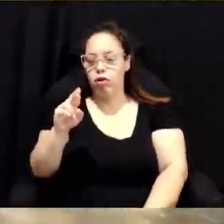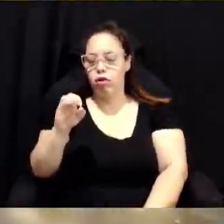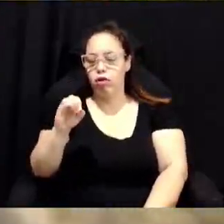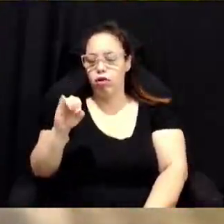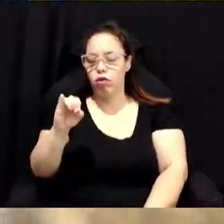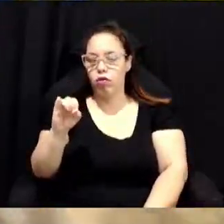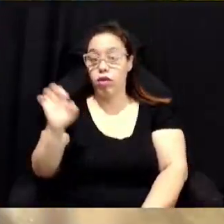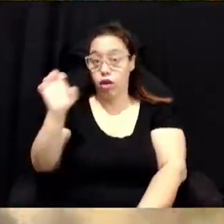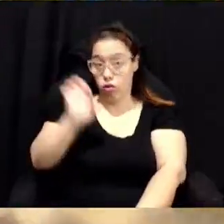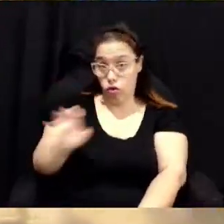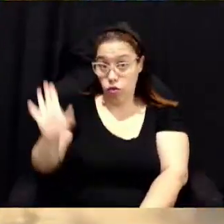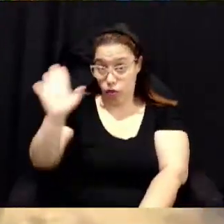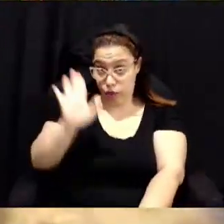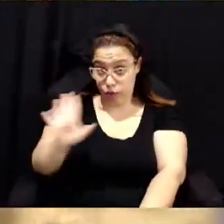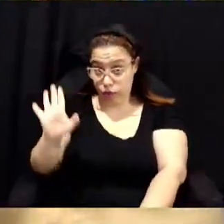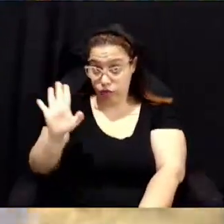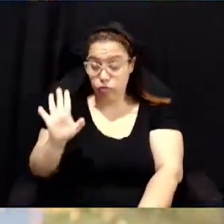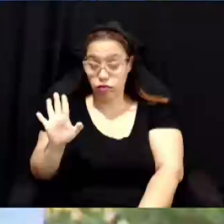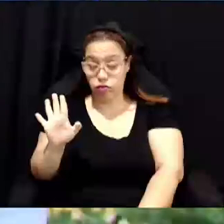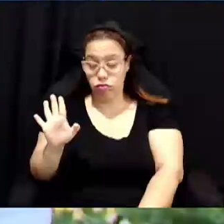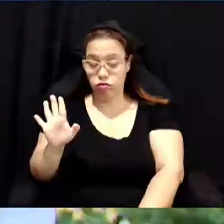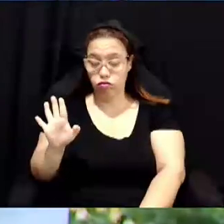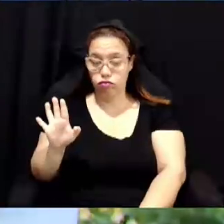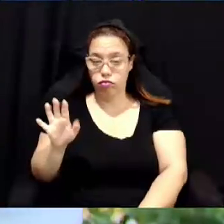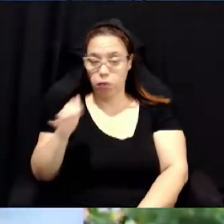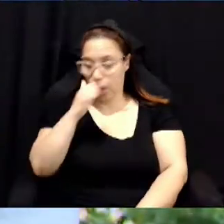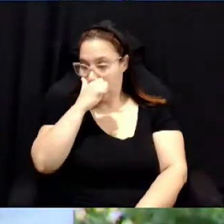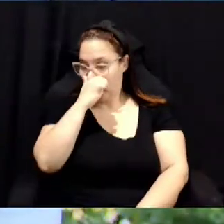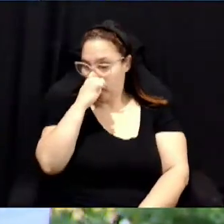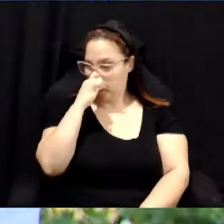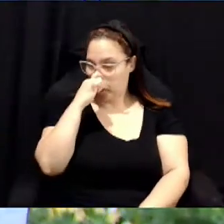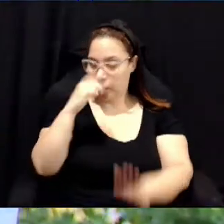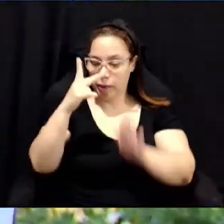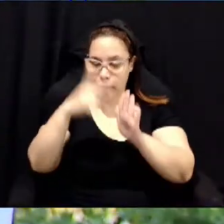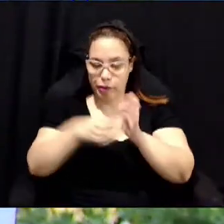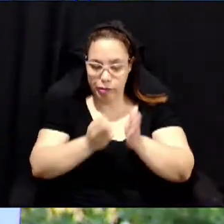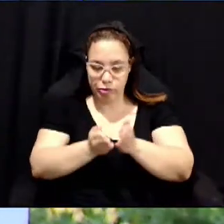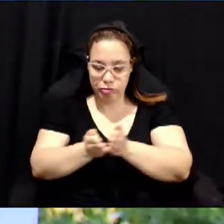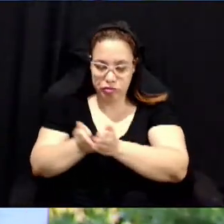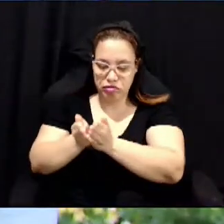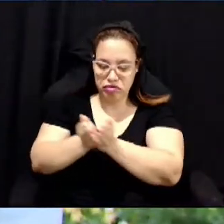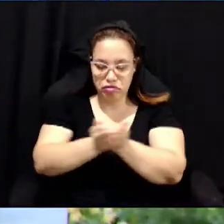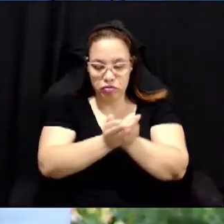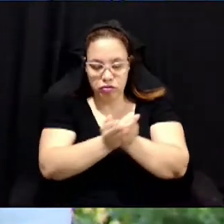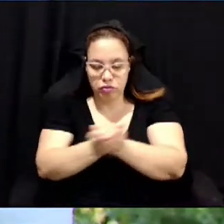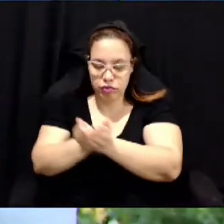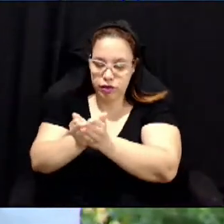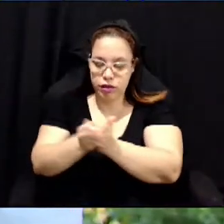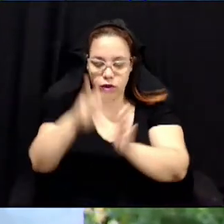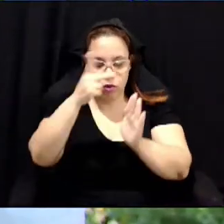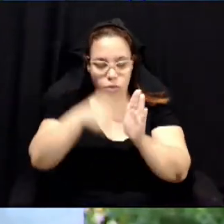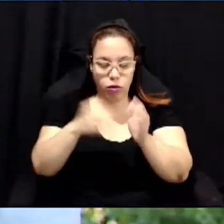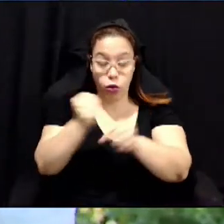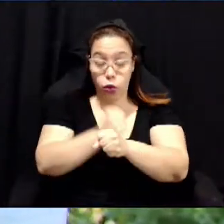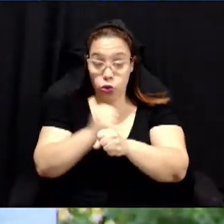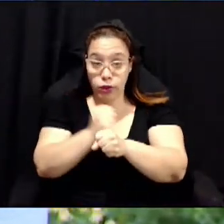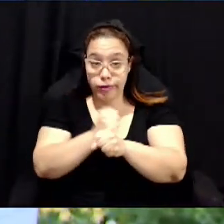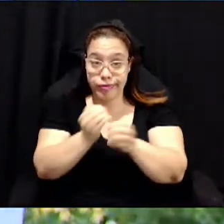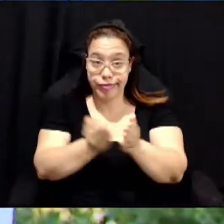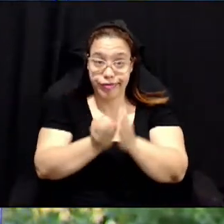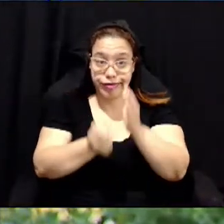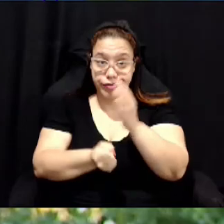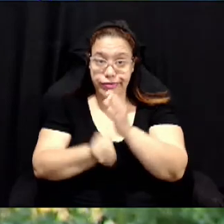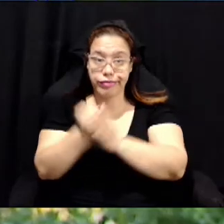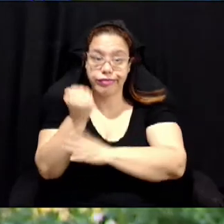um dos desbravadores aí, né, fez seu próprio caiaque, foi um dos primeiros que fez seus próprios caiaques e deu origem a várias pessoas que depois